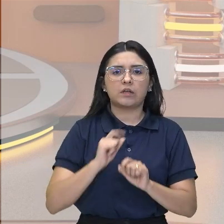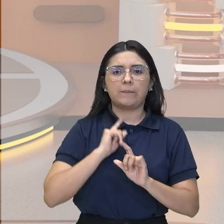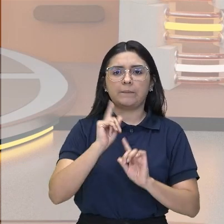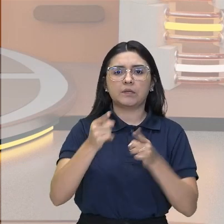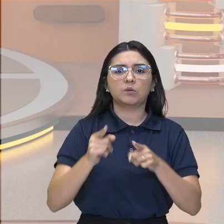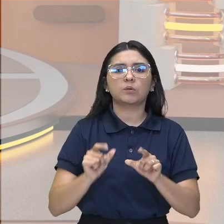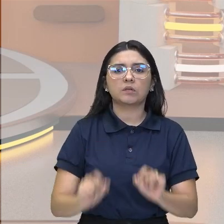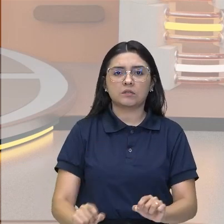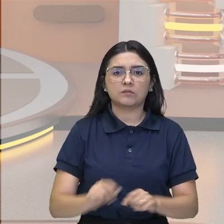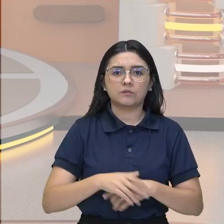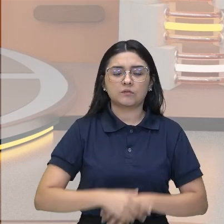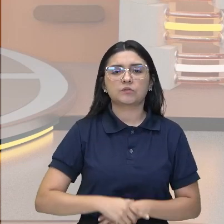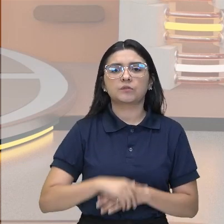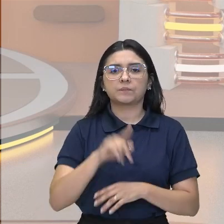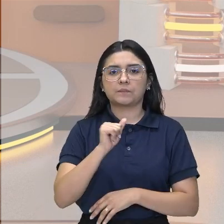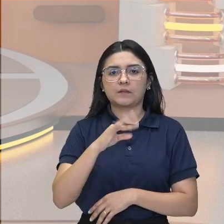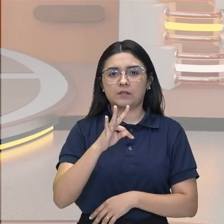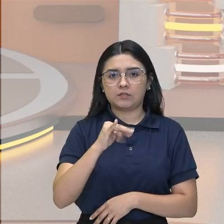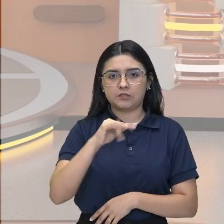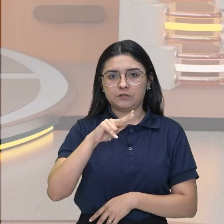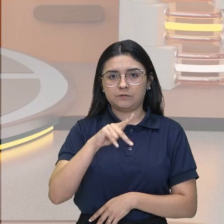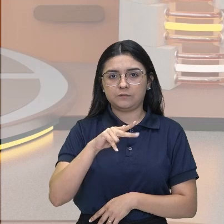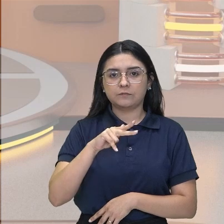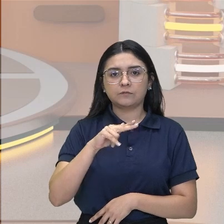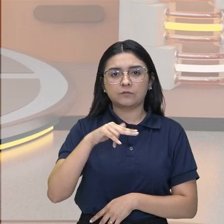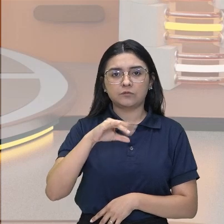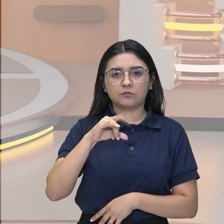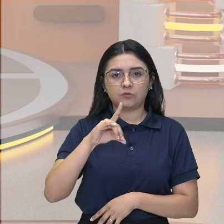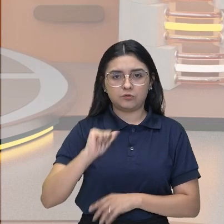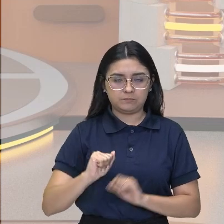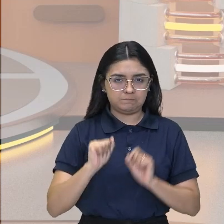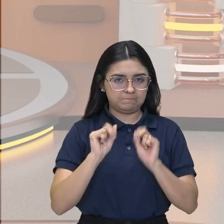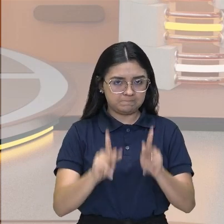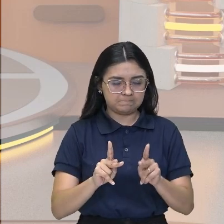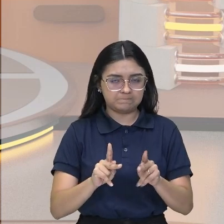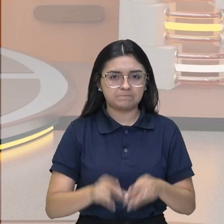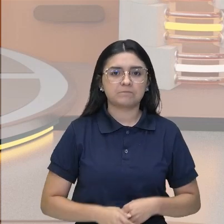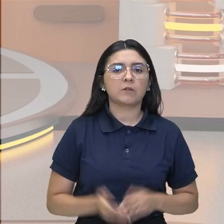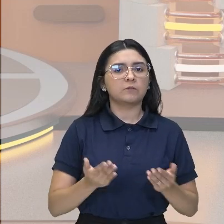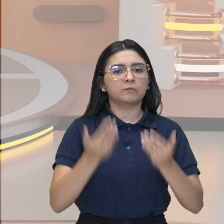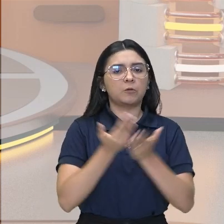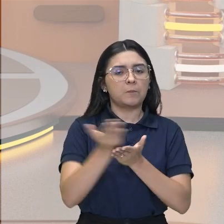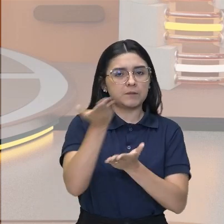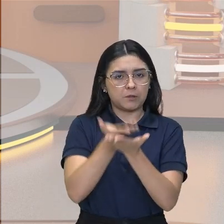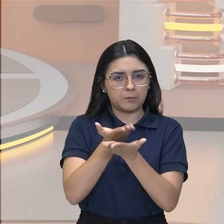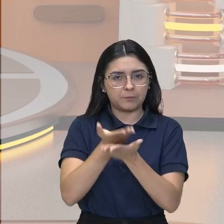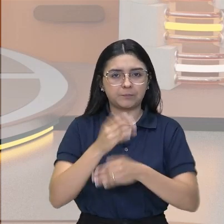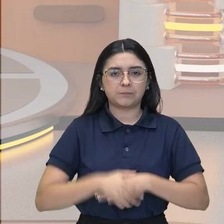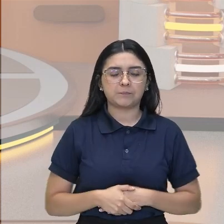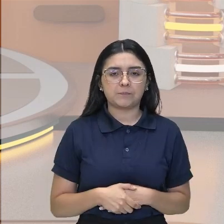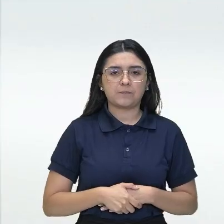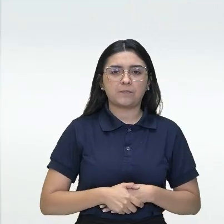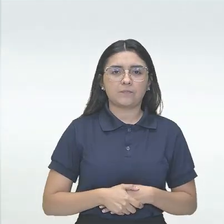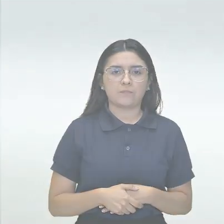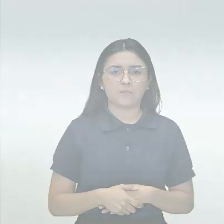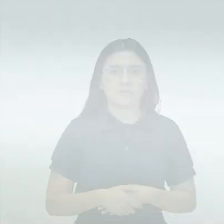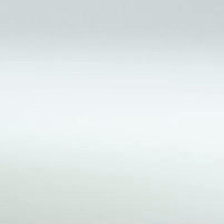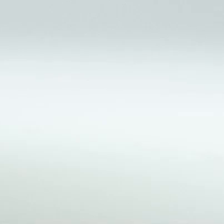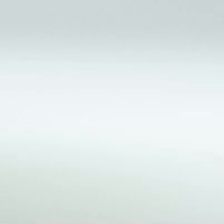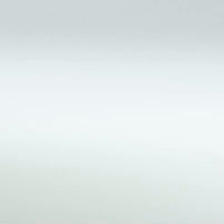vezes pelo latifúndio. Então, galera, sem mais conversas, sem mais delongas, vamos à nossa aula.